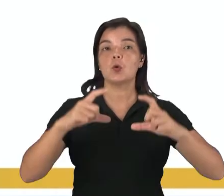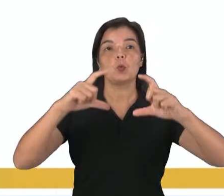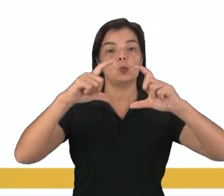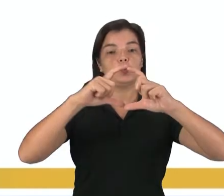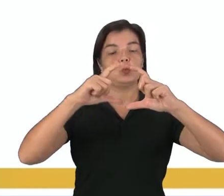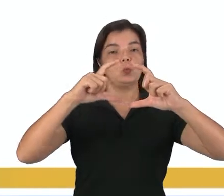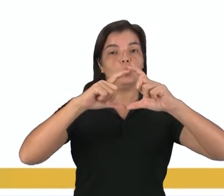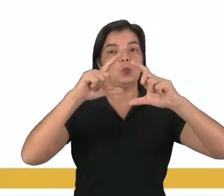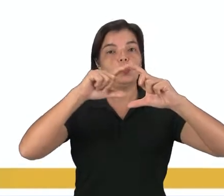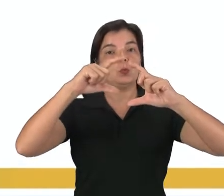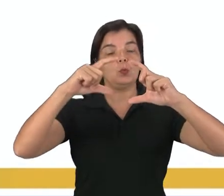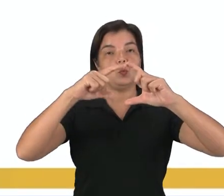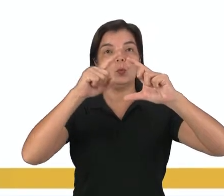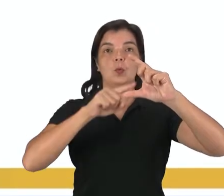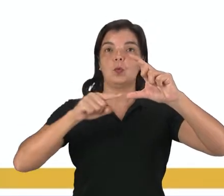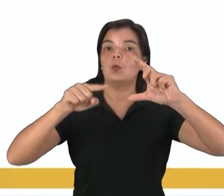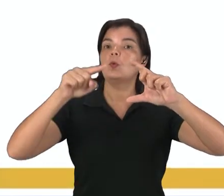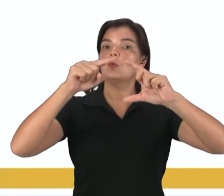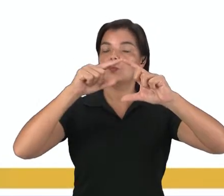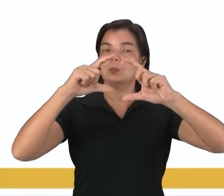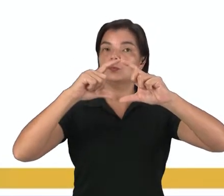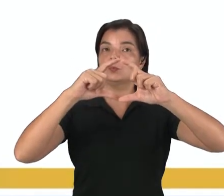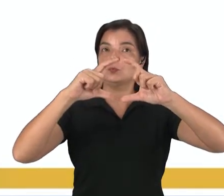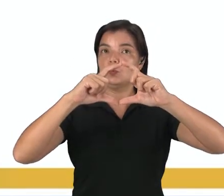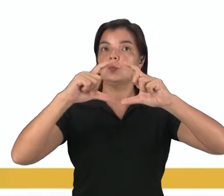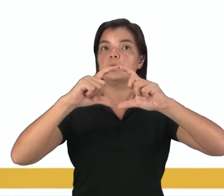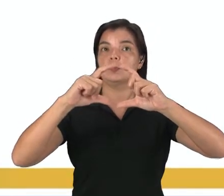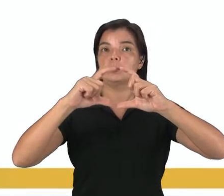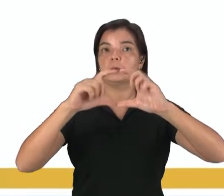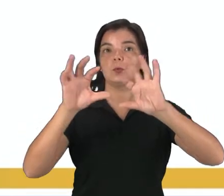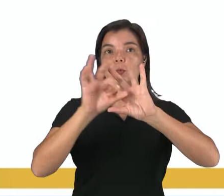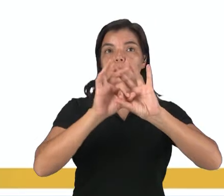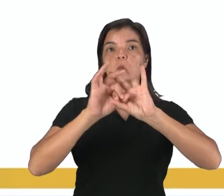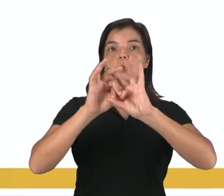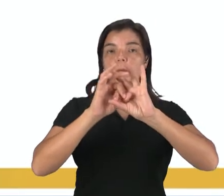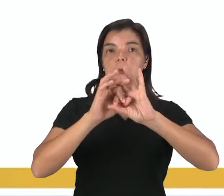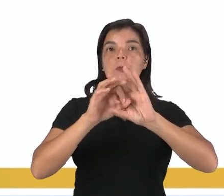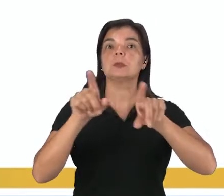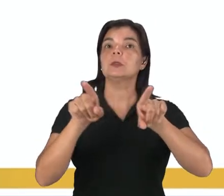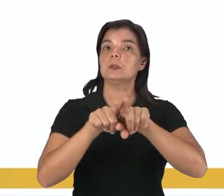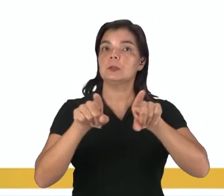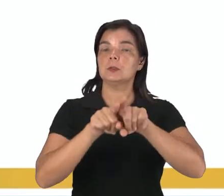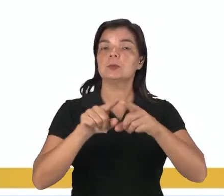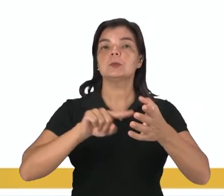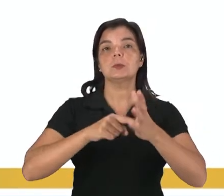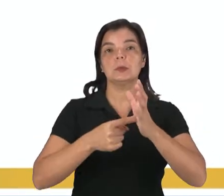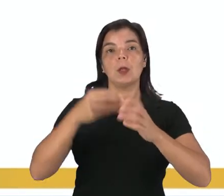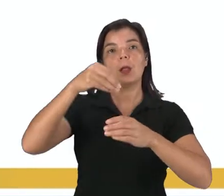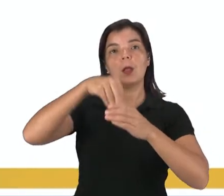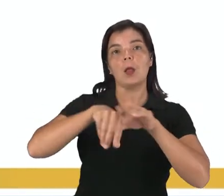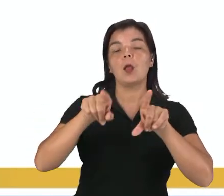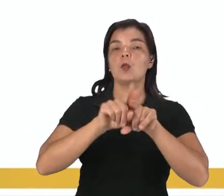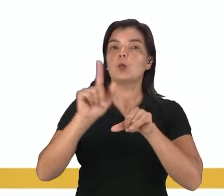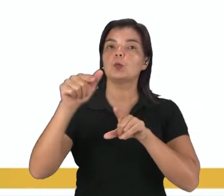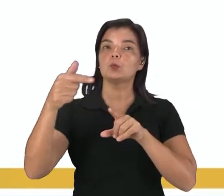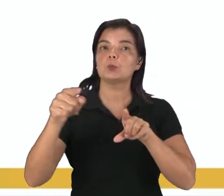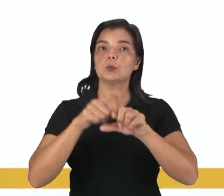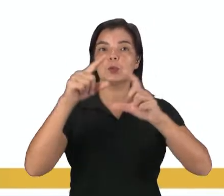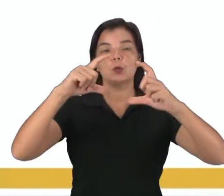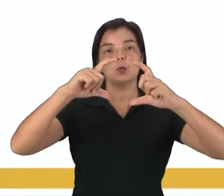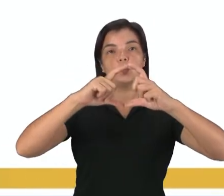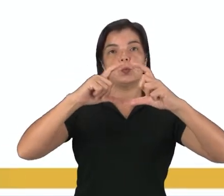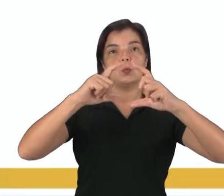e o círculo é um conjunto de pontos resultantes da união entre uma circunferência e seus pontos internos